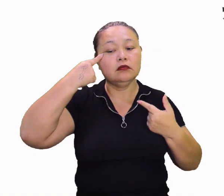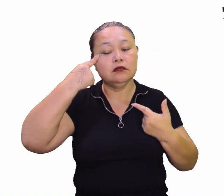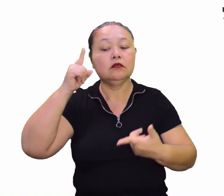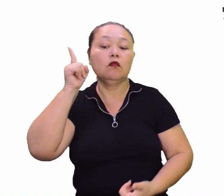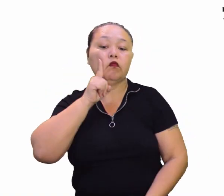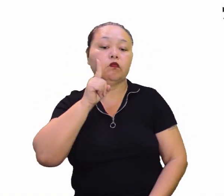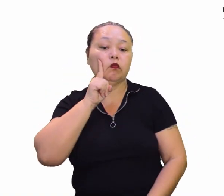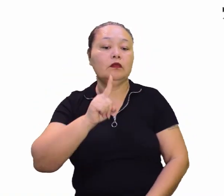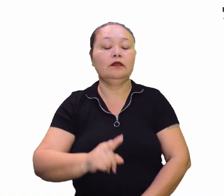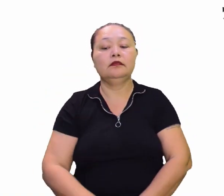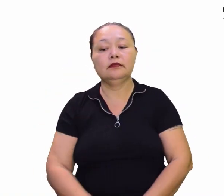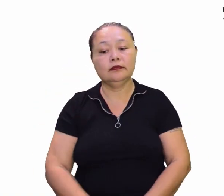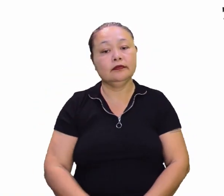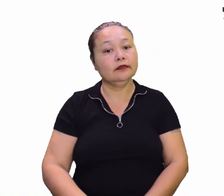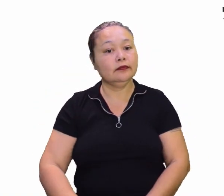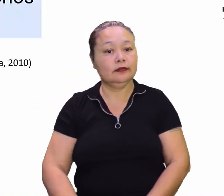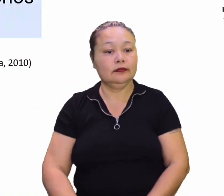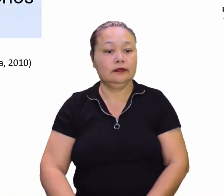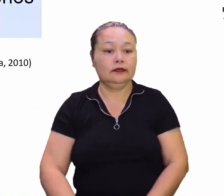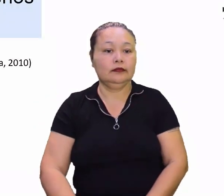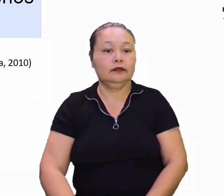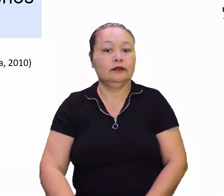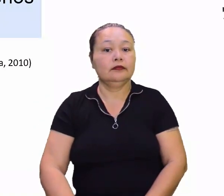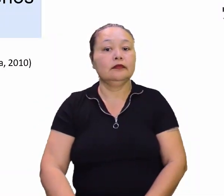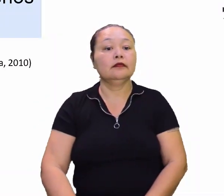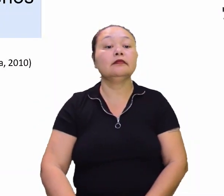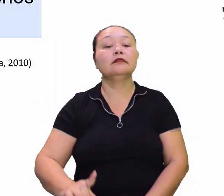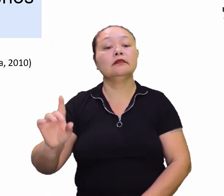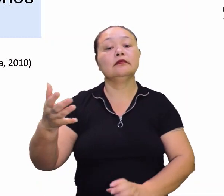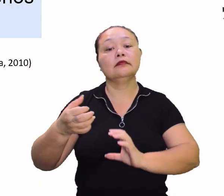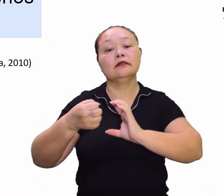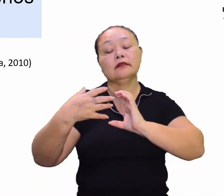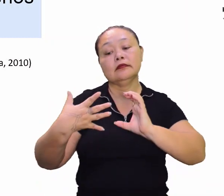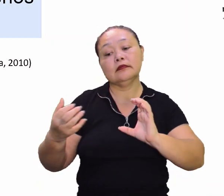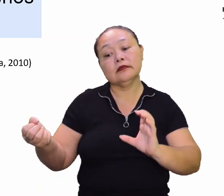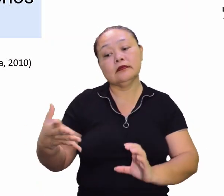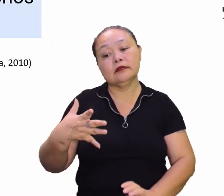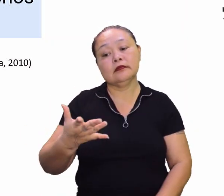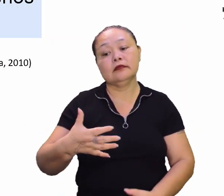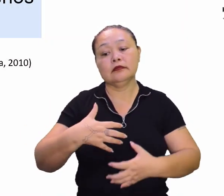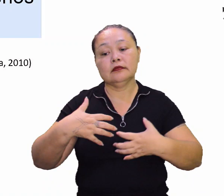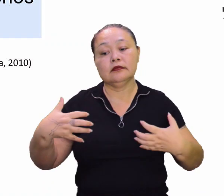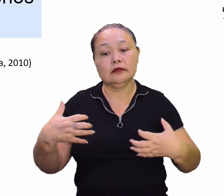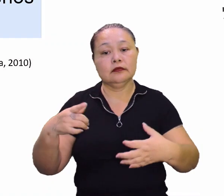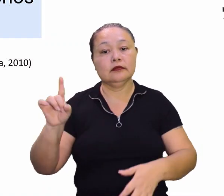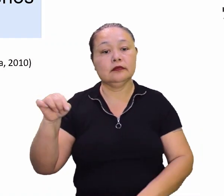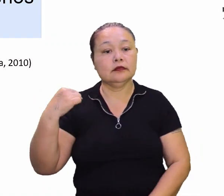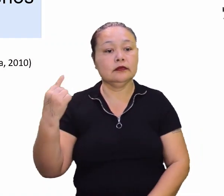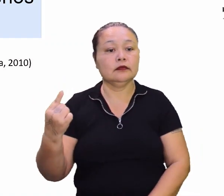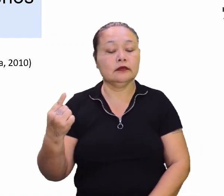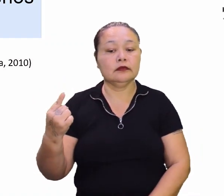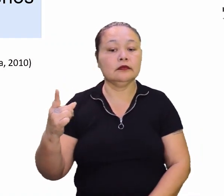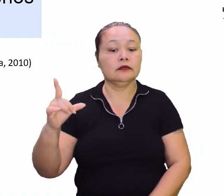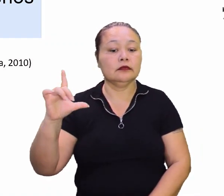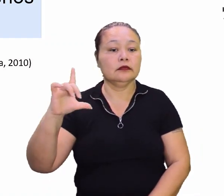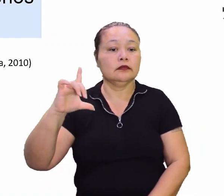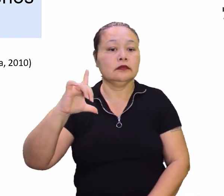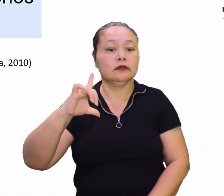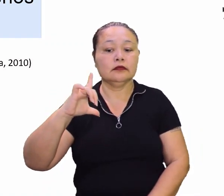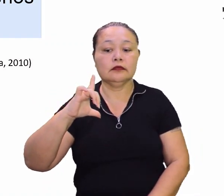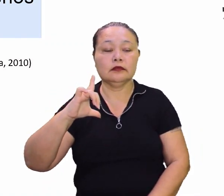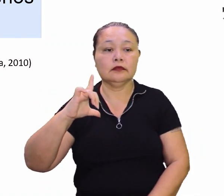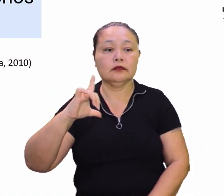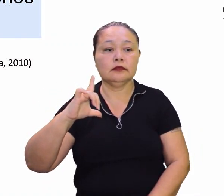Estados Unidos. Beleza? E os novos tigres asiáticos, né, Rogério? Os novos tigres